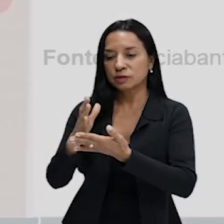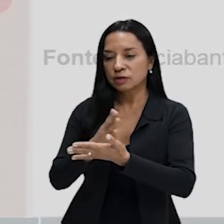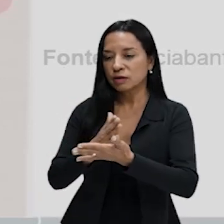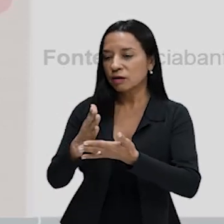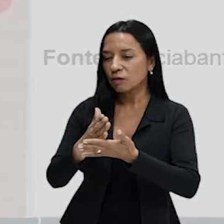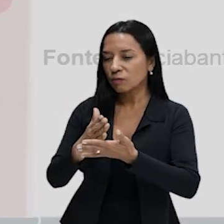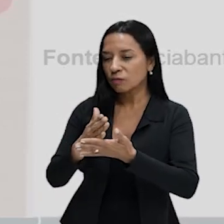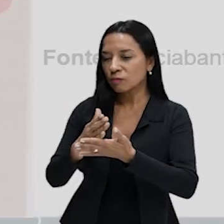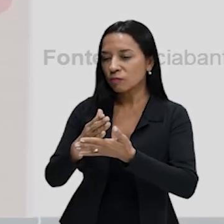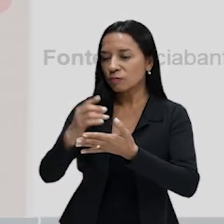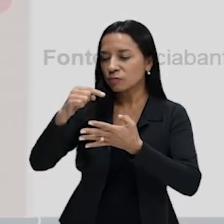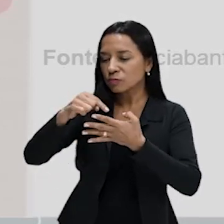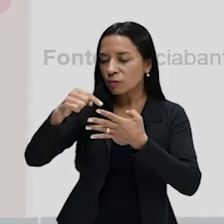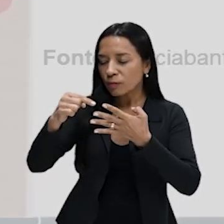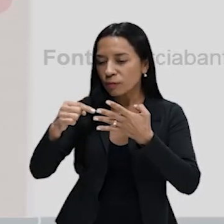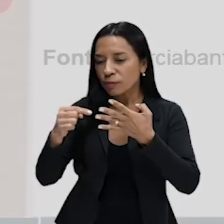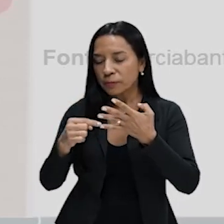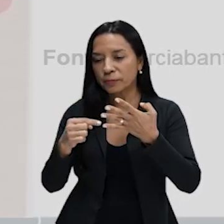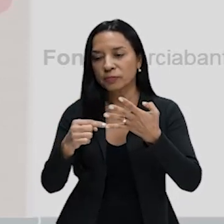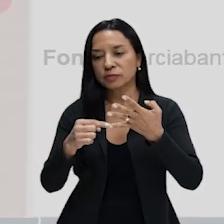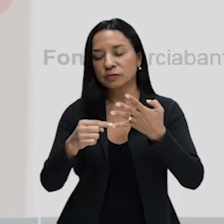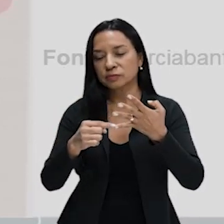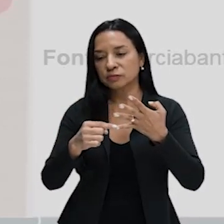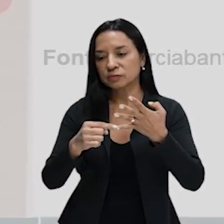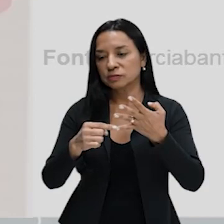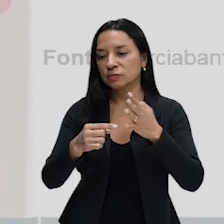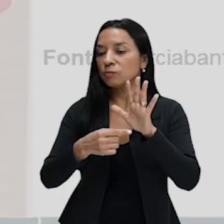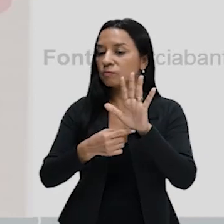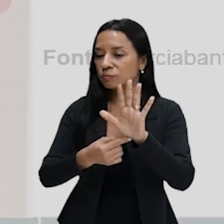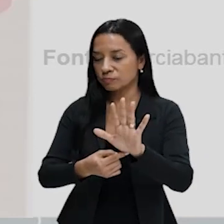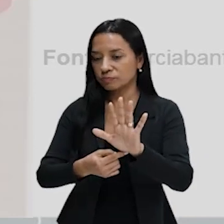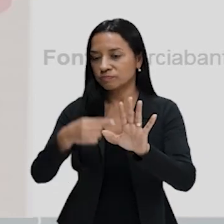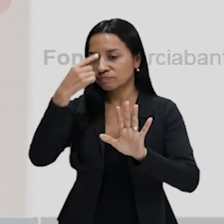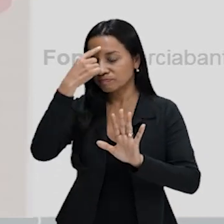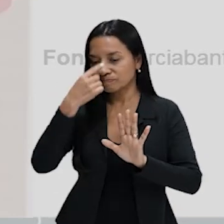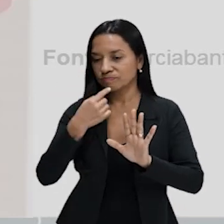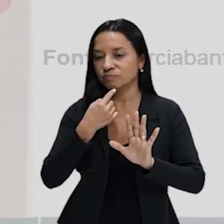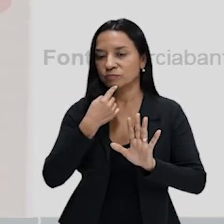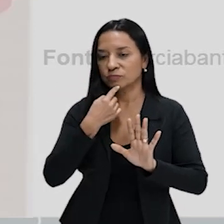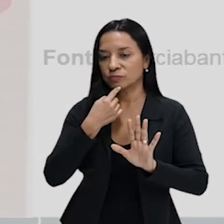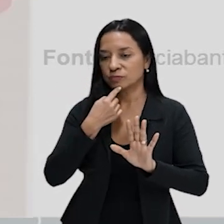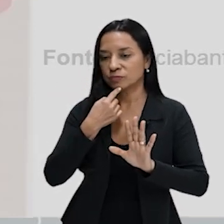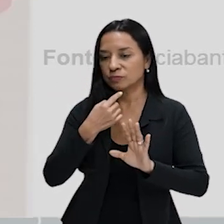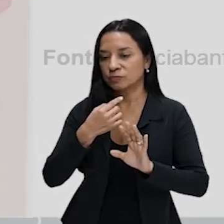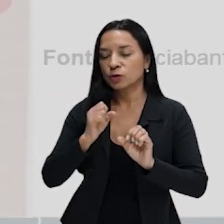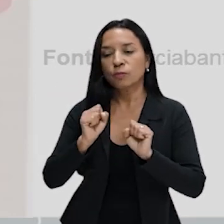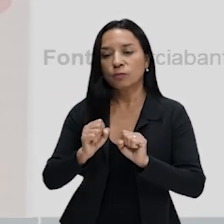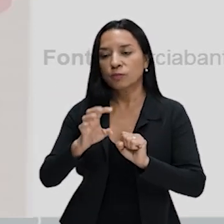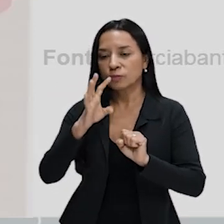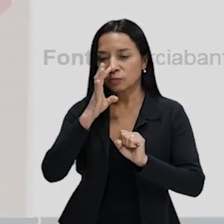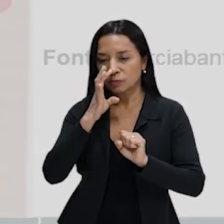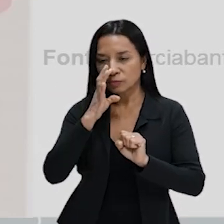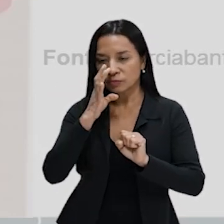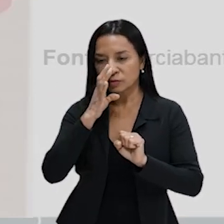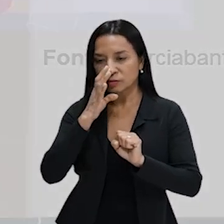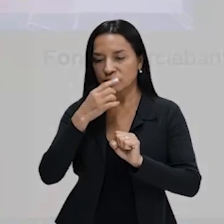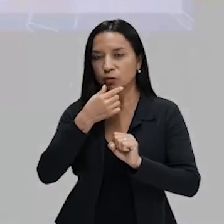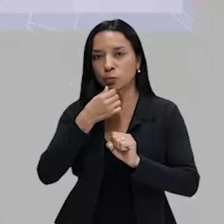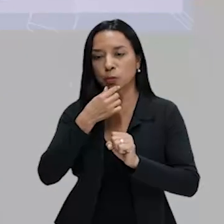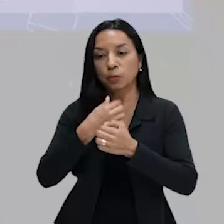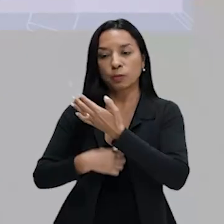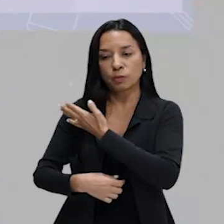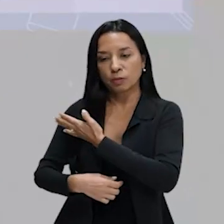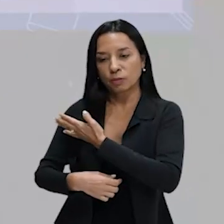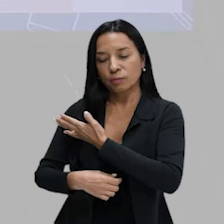passos que são apresentados nessa imagem. Como vocês podem observar, esse rapaz aqui, primeiro ele promove